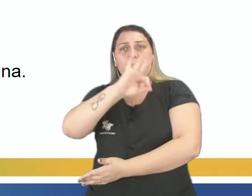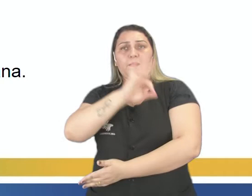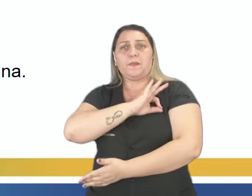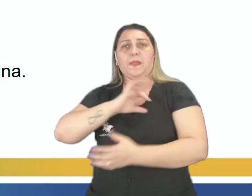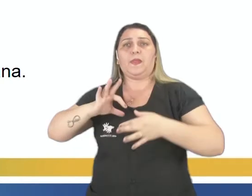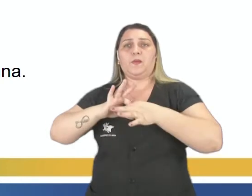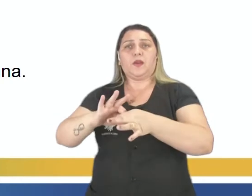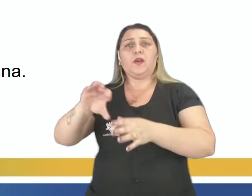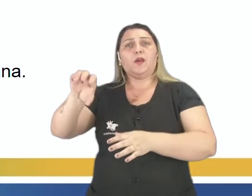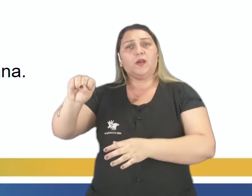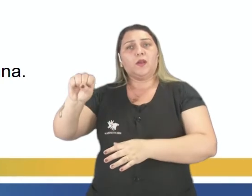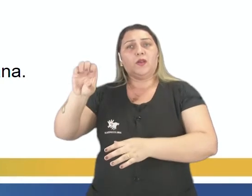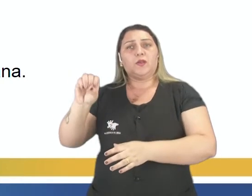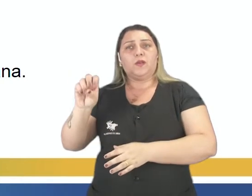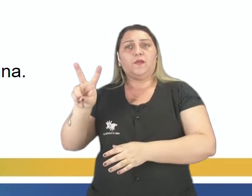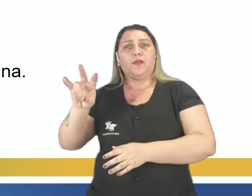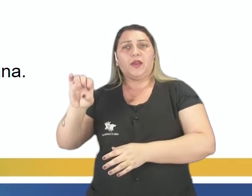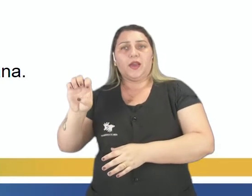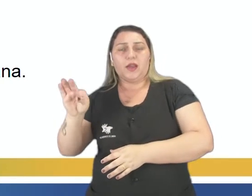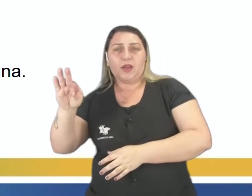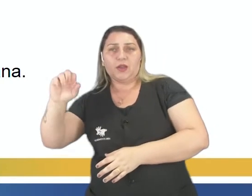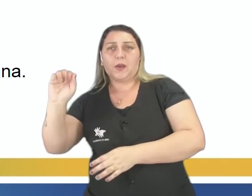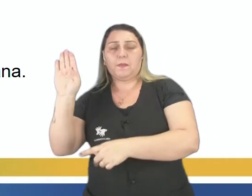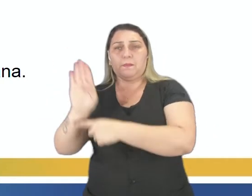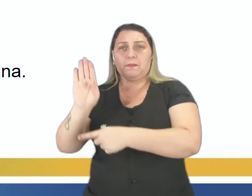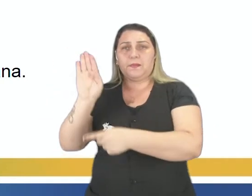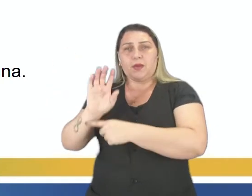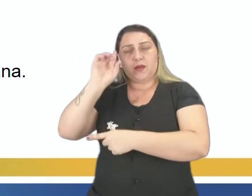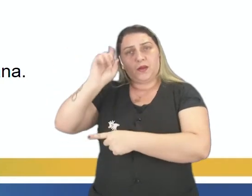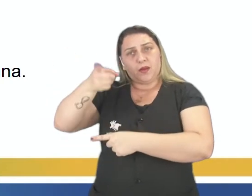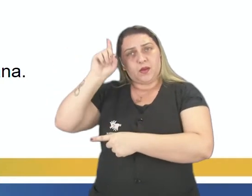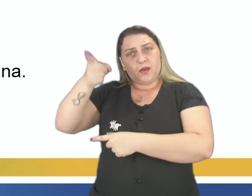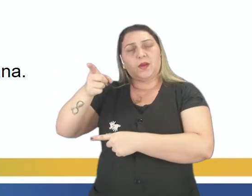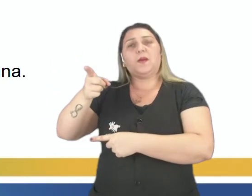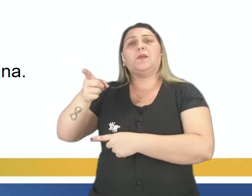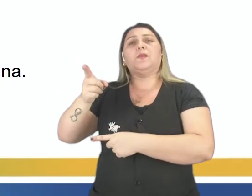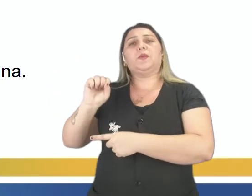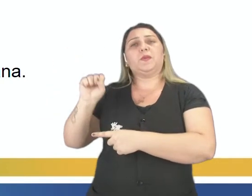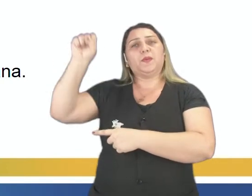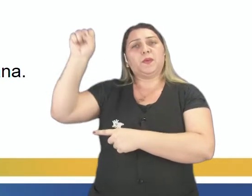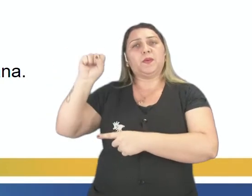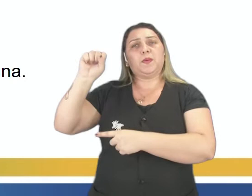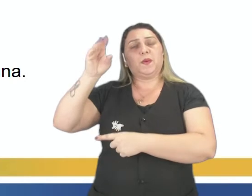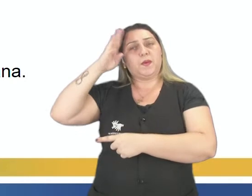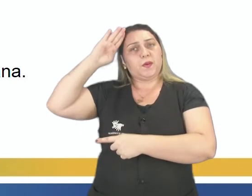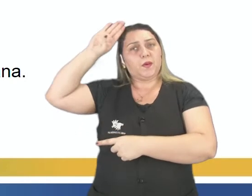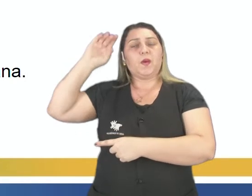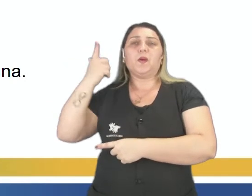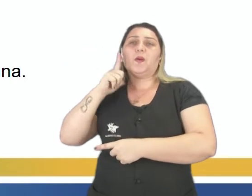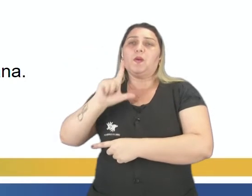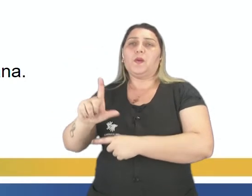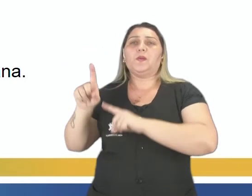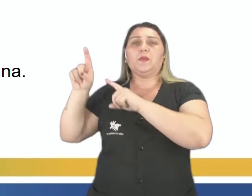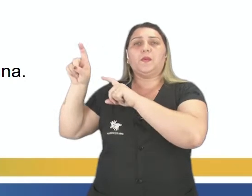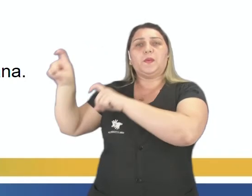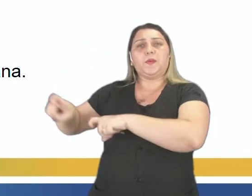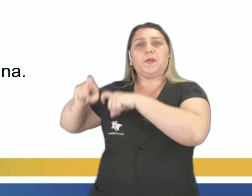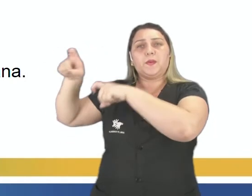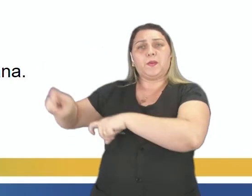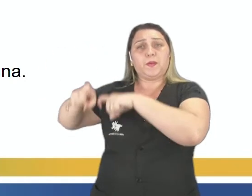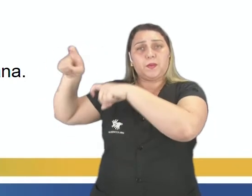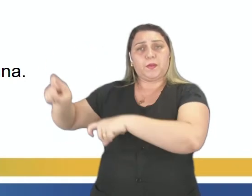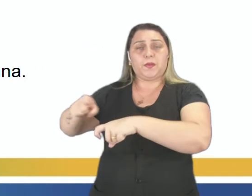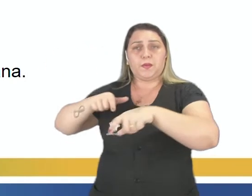Soviética. B, foi dirigida pelo Partido Comunista de Cuba, que conseguiu mobilizar camponeses e